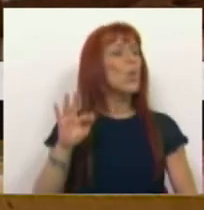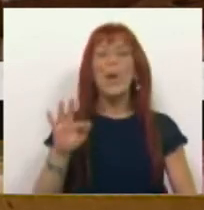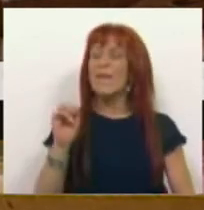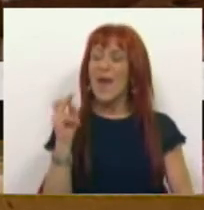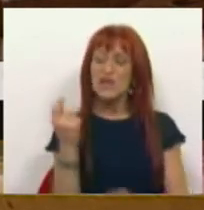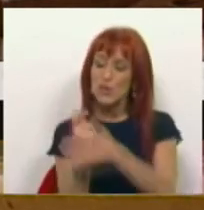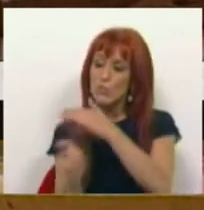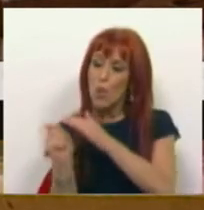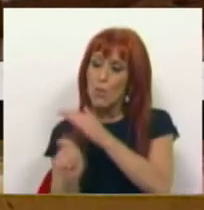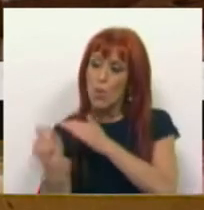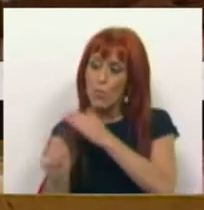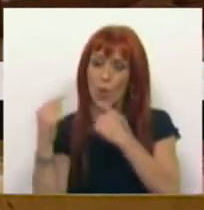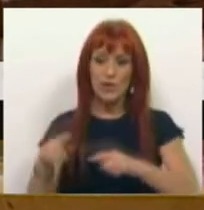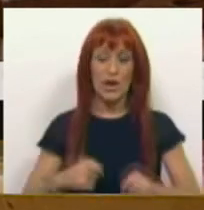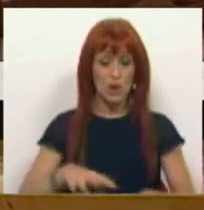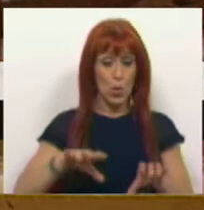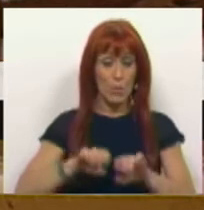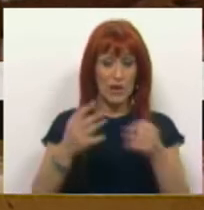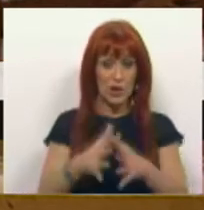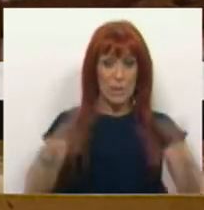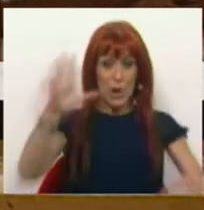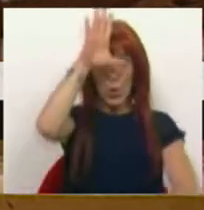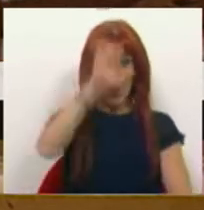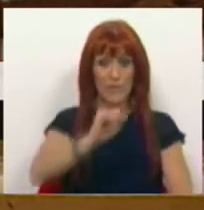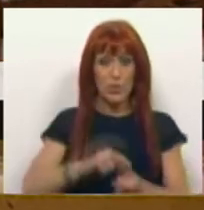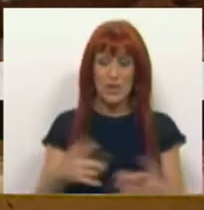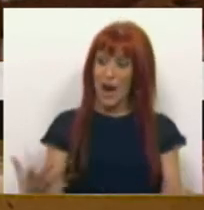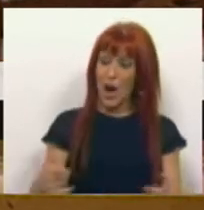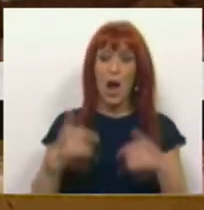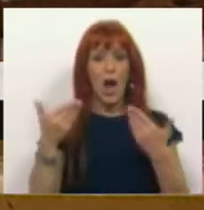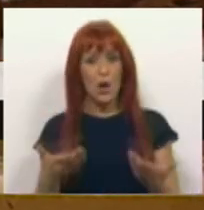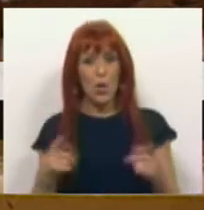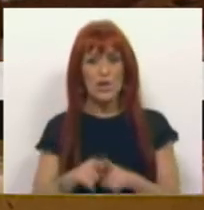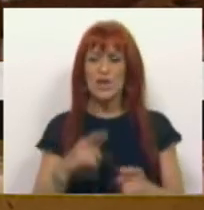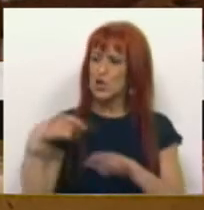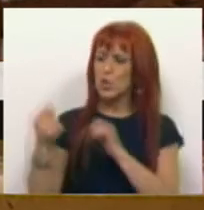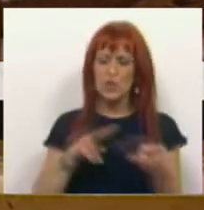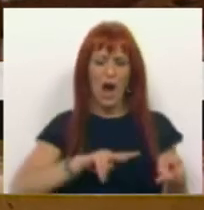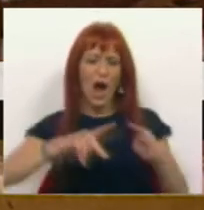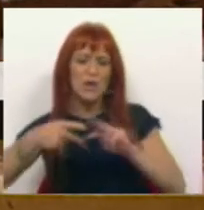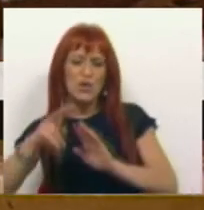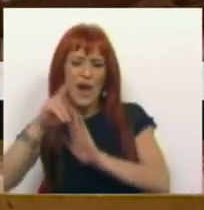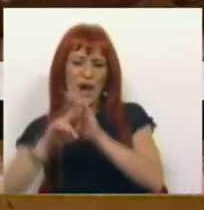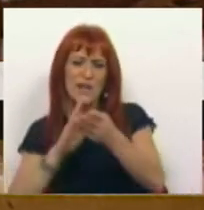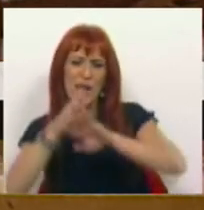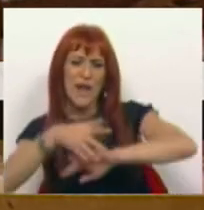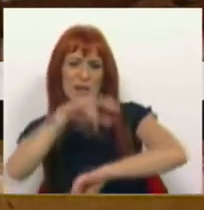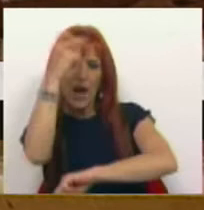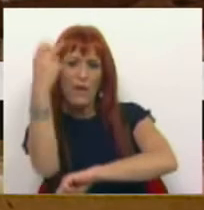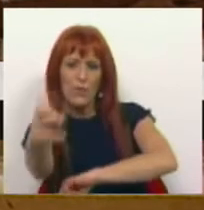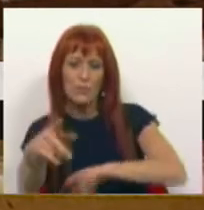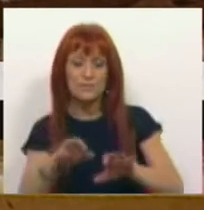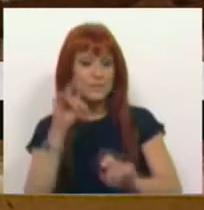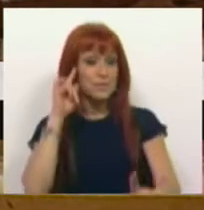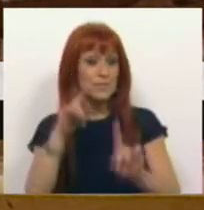descontos. Como é sabido, os partidos da maioria e o Governo encontram-se agora a discutir uma alteração das regras de acesso à reforma